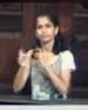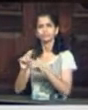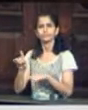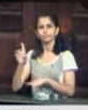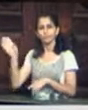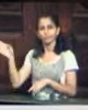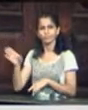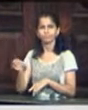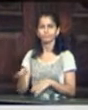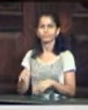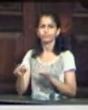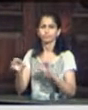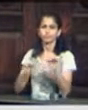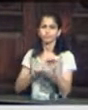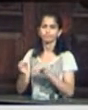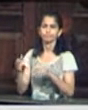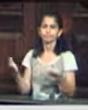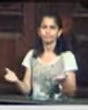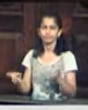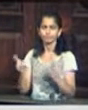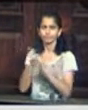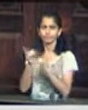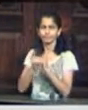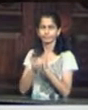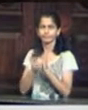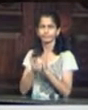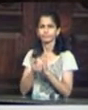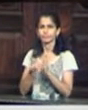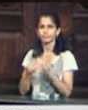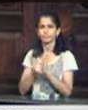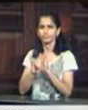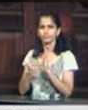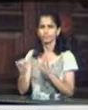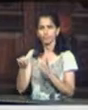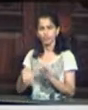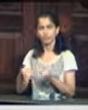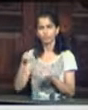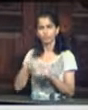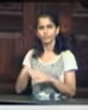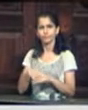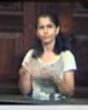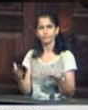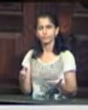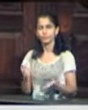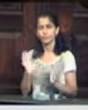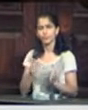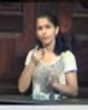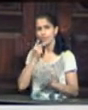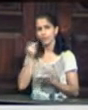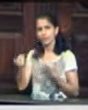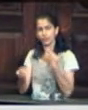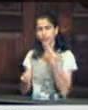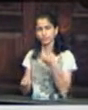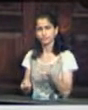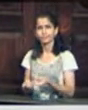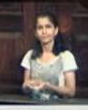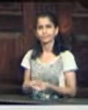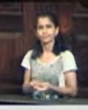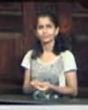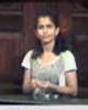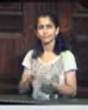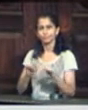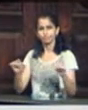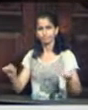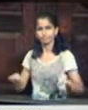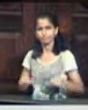inclusive, este projeto de decreto legislativo que nós votamos aqui. Eu tenho dito, senhor presidente, que esse